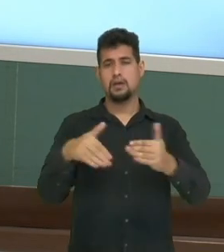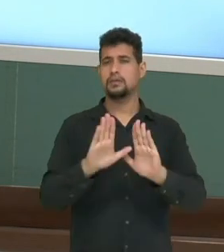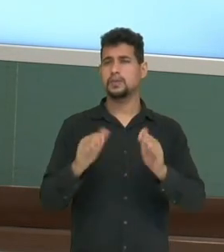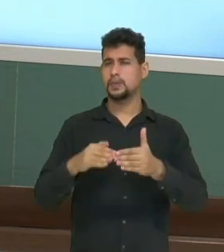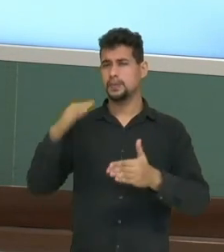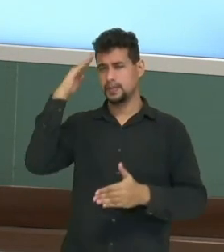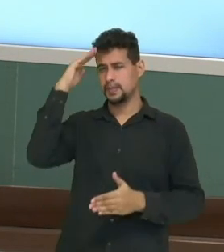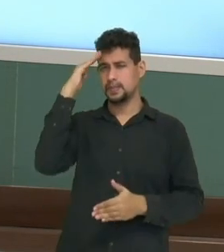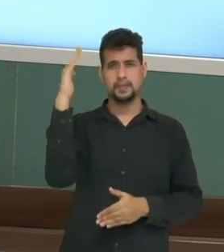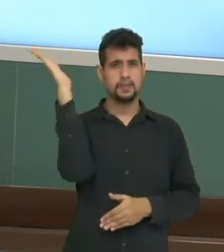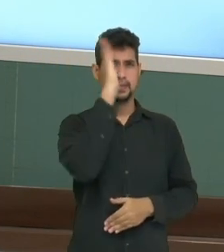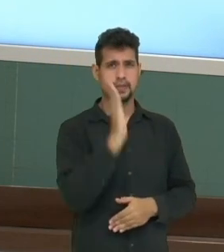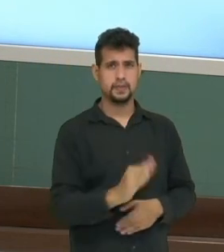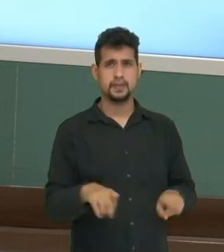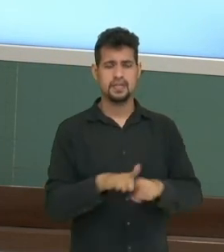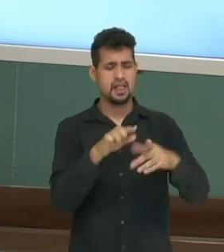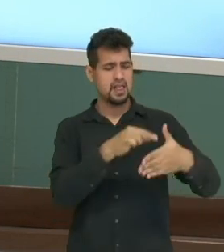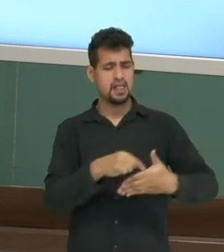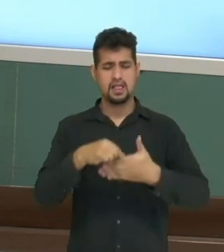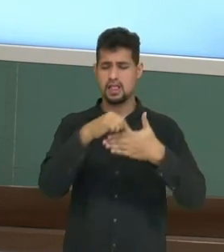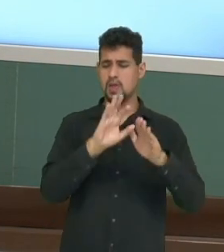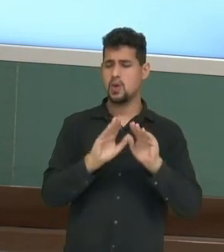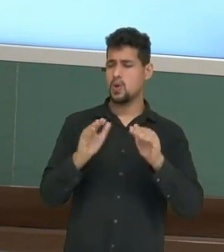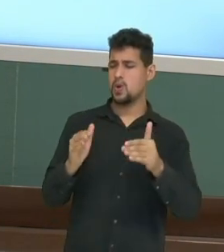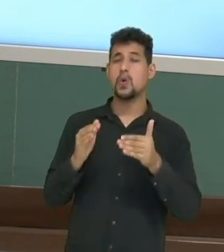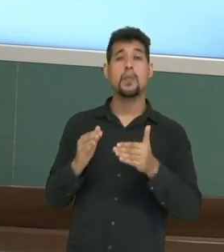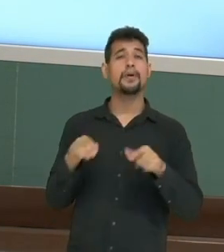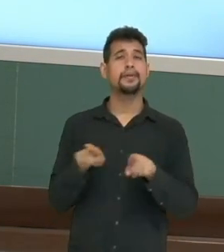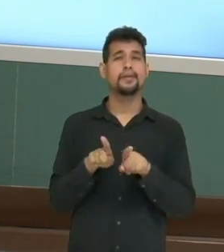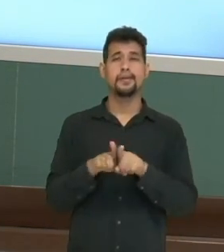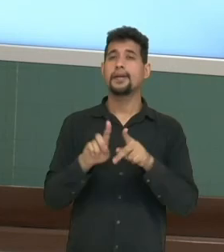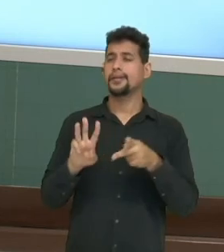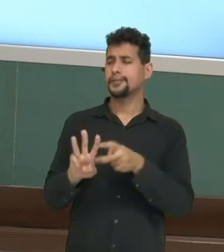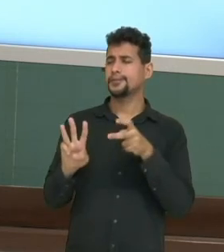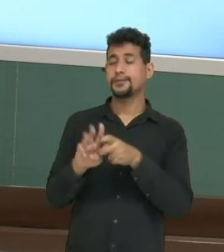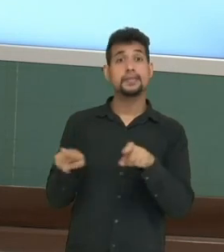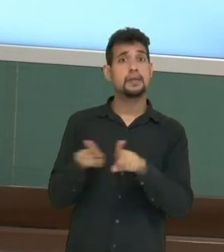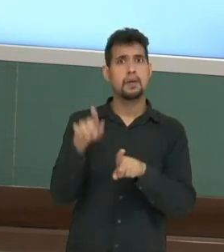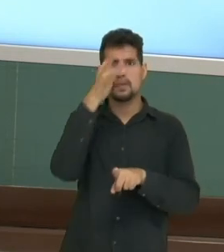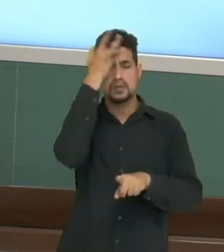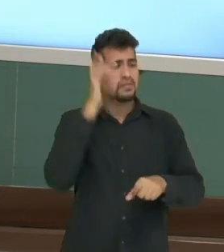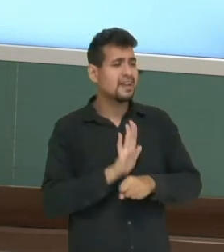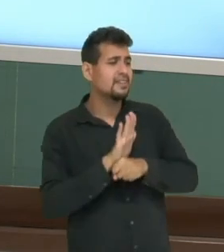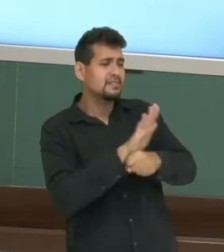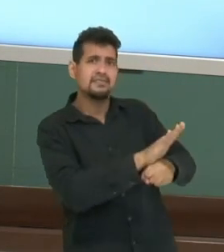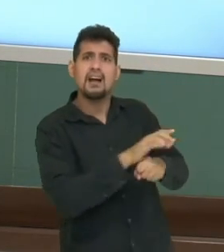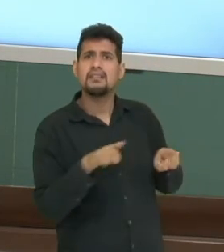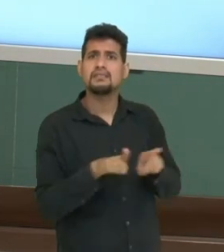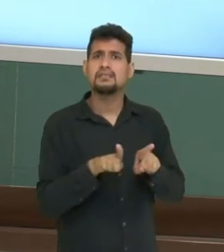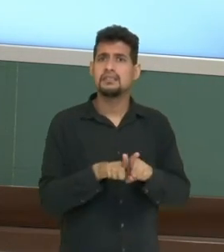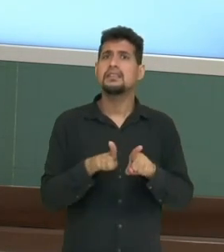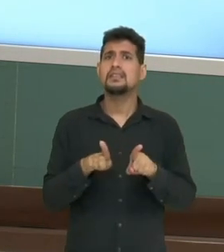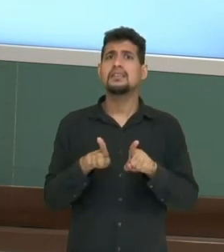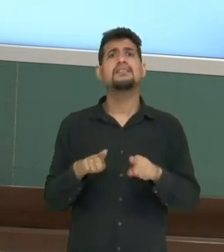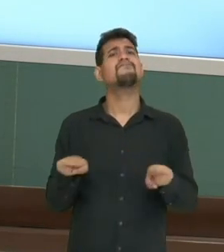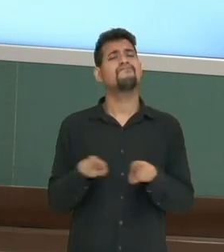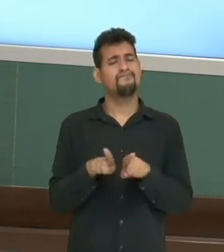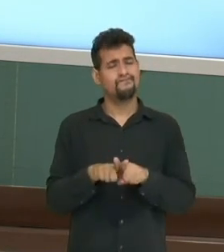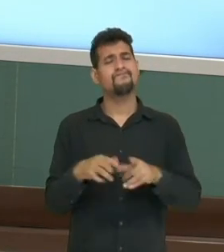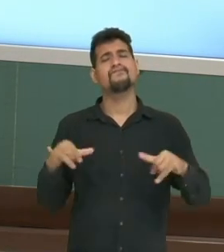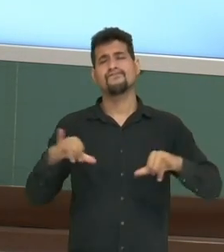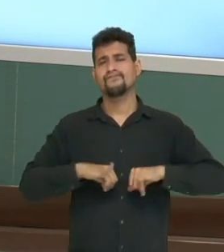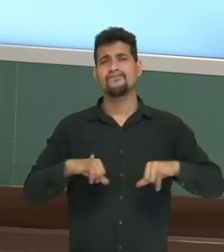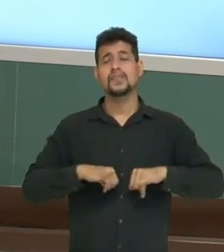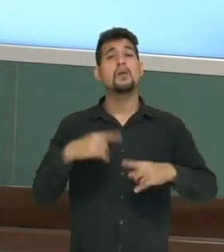militar brasileiro. Lideranças indígenas, aliás, e mesmo apoiadores da causa indígena também foram